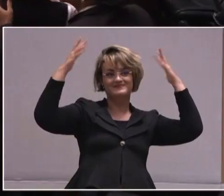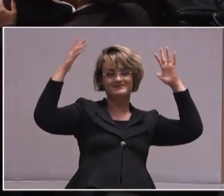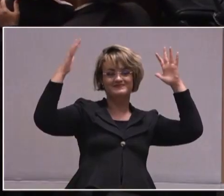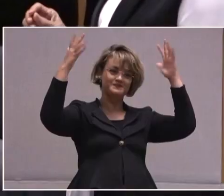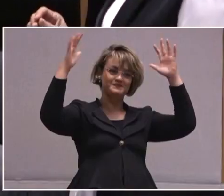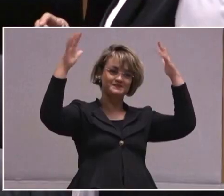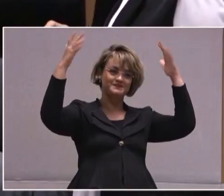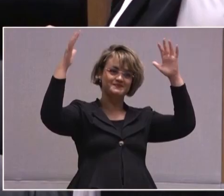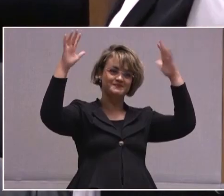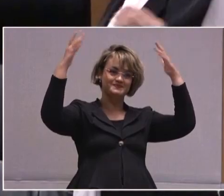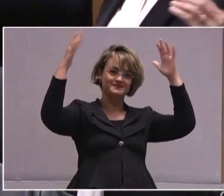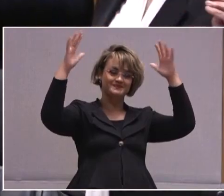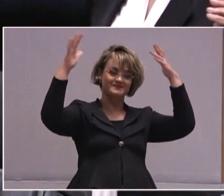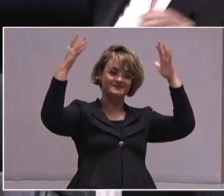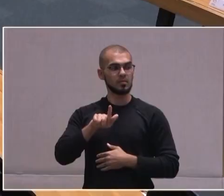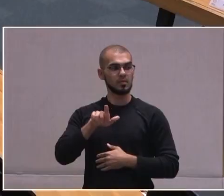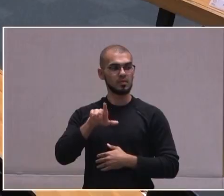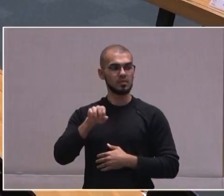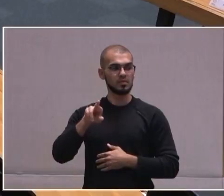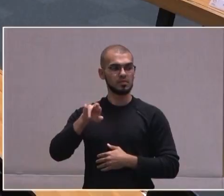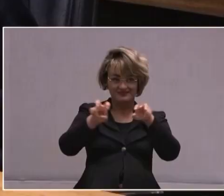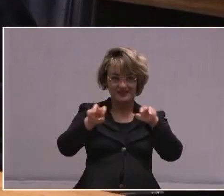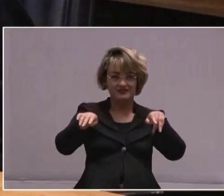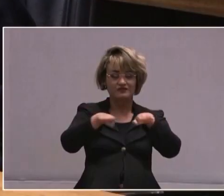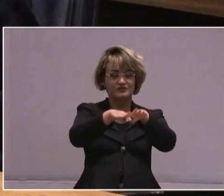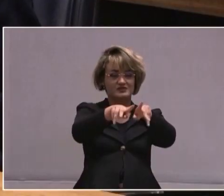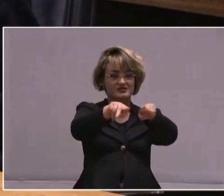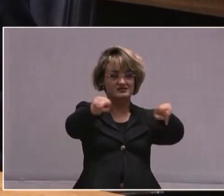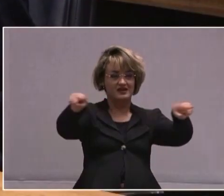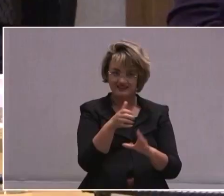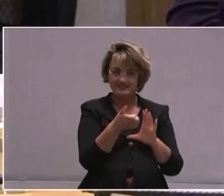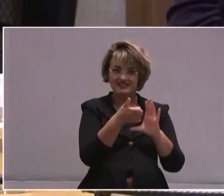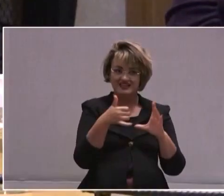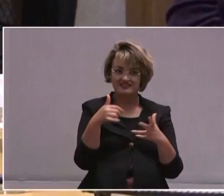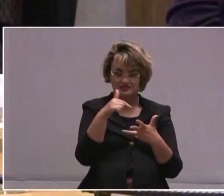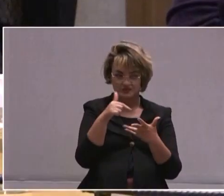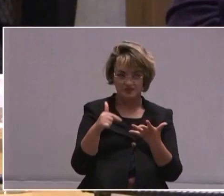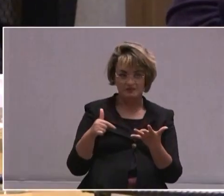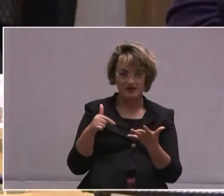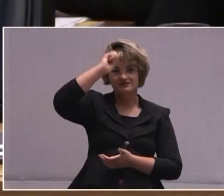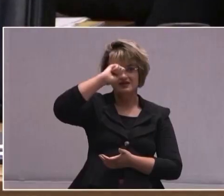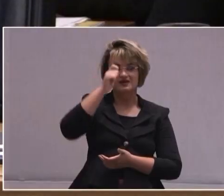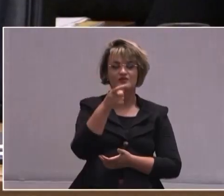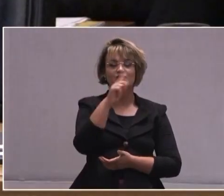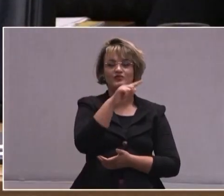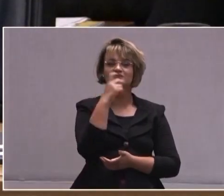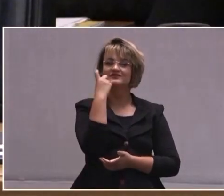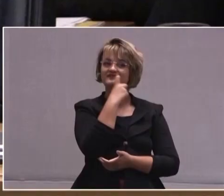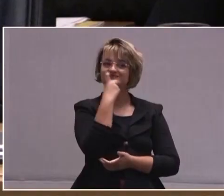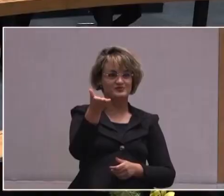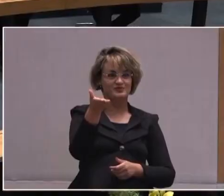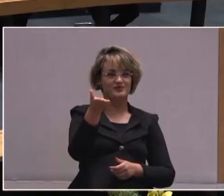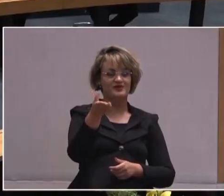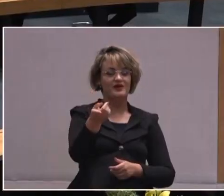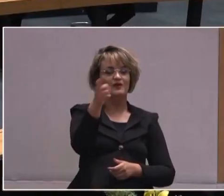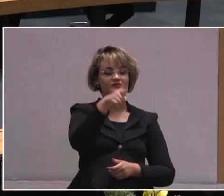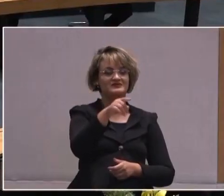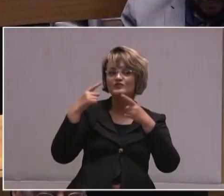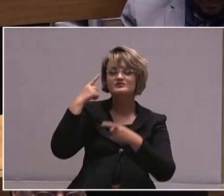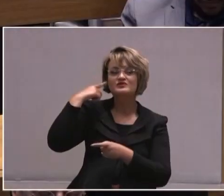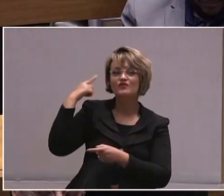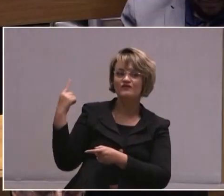iniciativa da deputada de marí e contou com a presença de autoridades admiradores colegas de profissão e